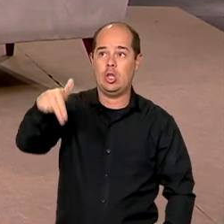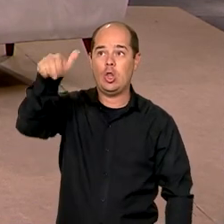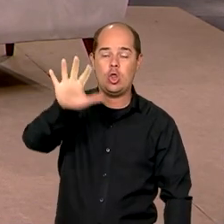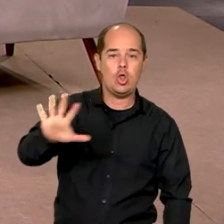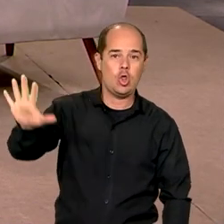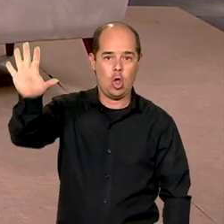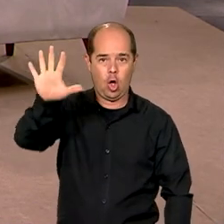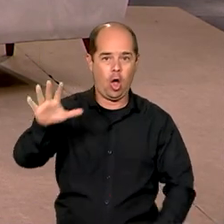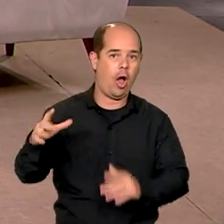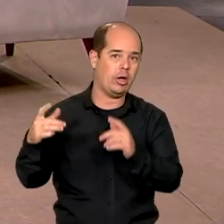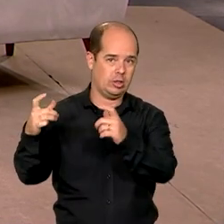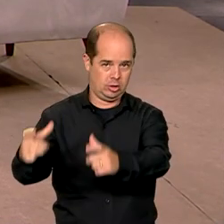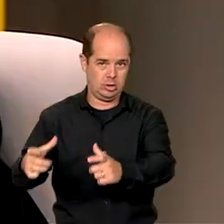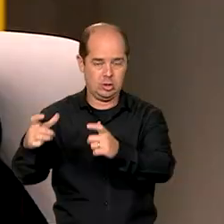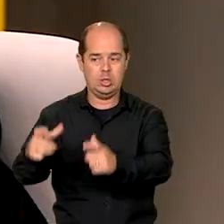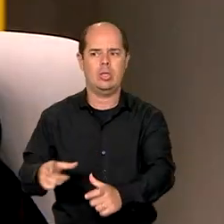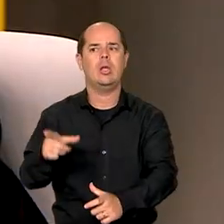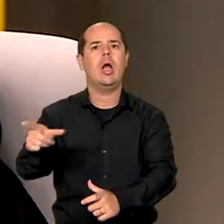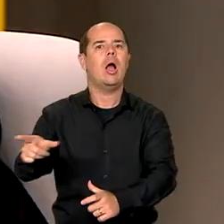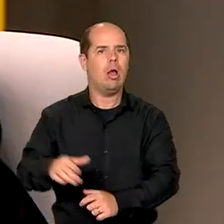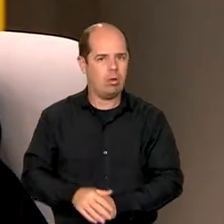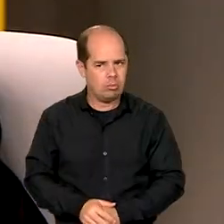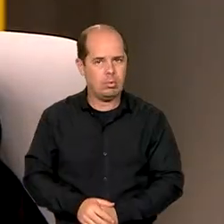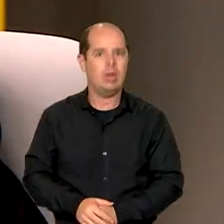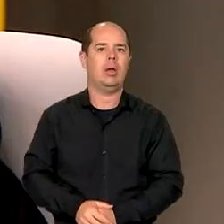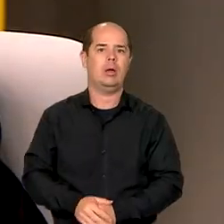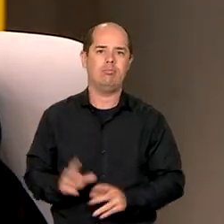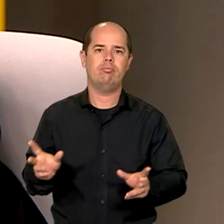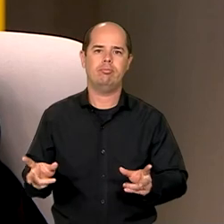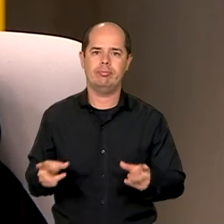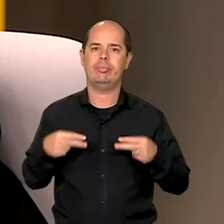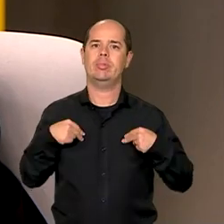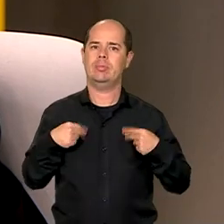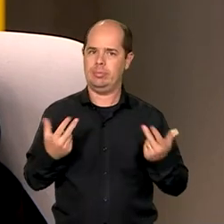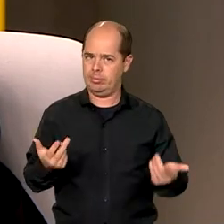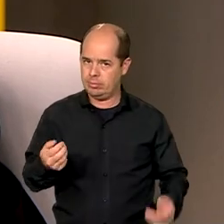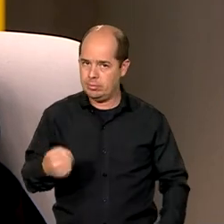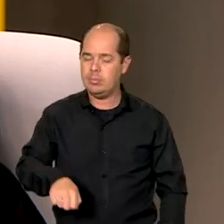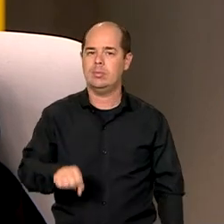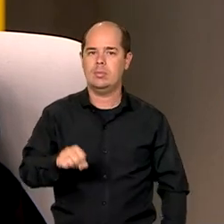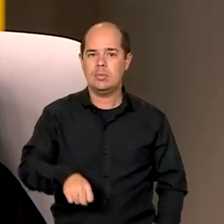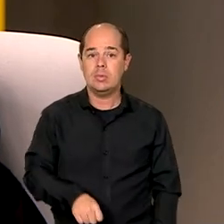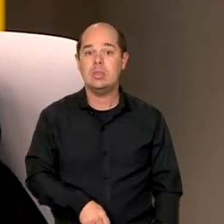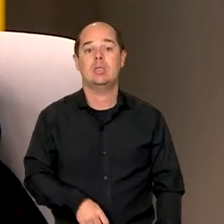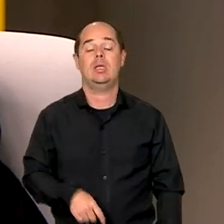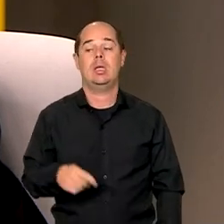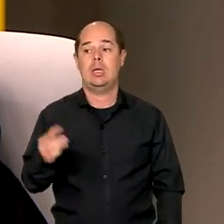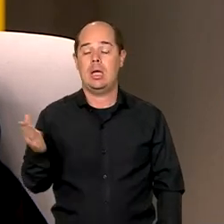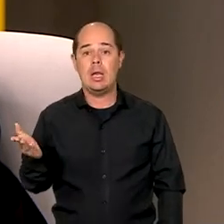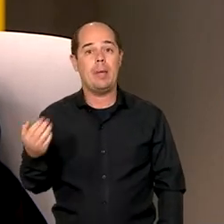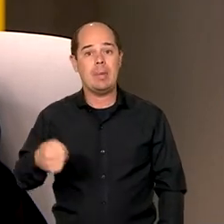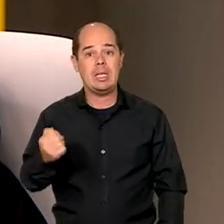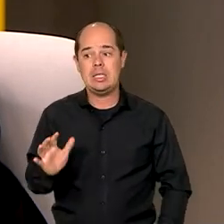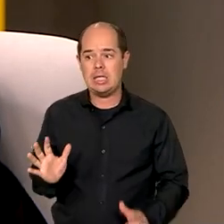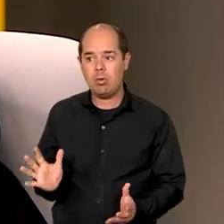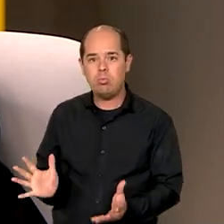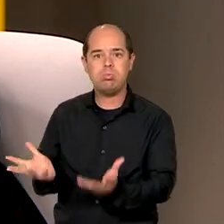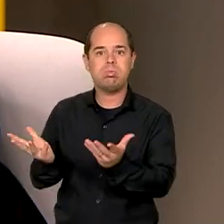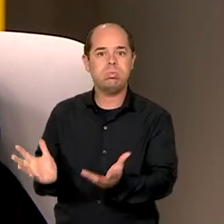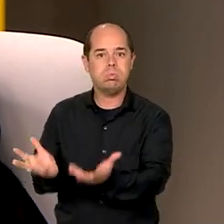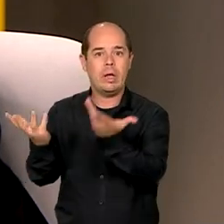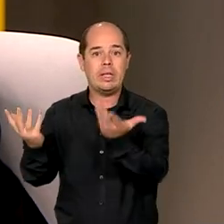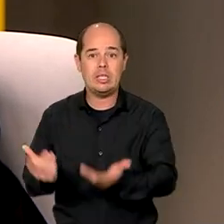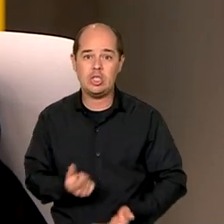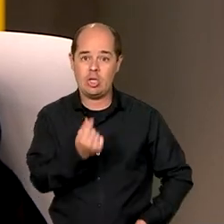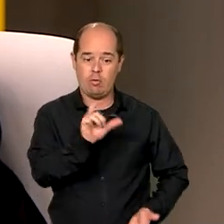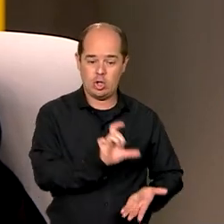oportunidade que é meritória, porque é uma região que, de fato, precisa desse impulso de investimento do governo